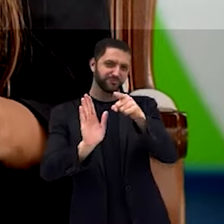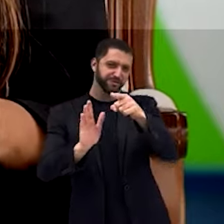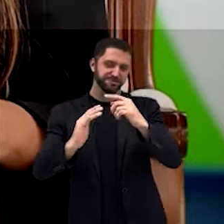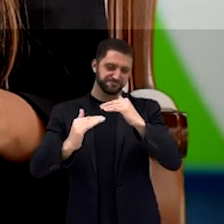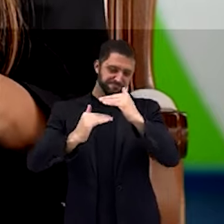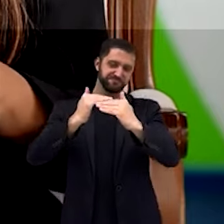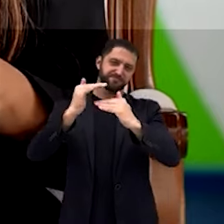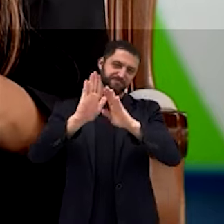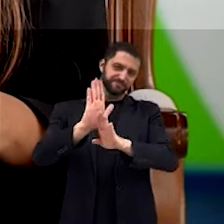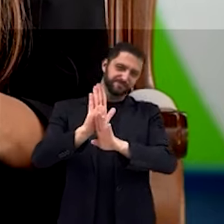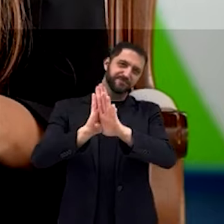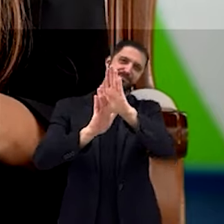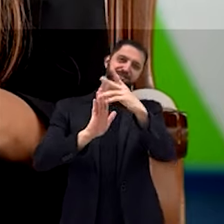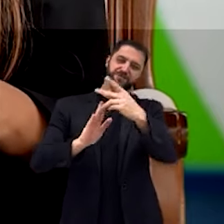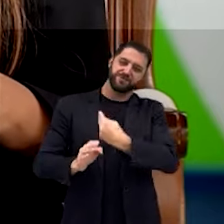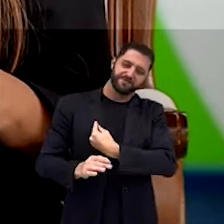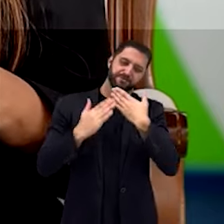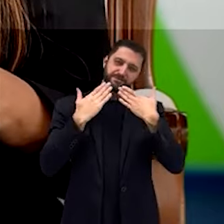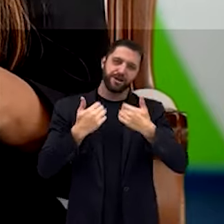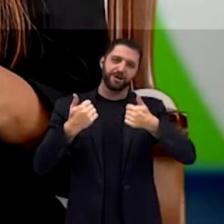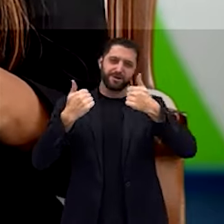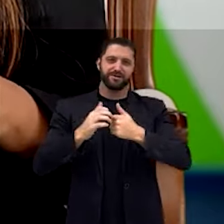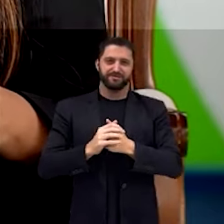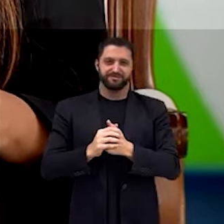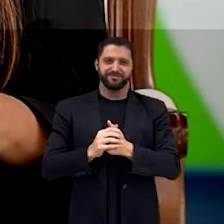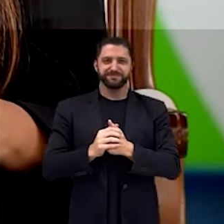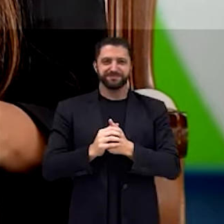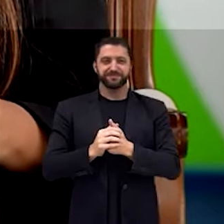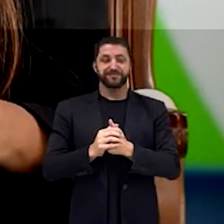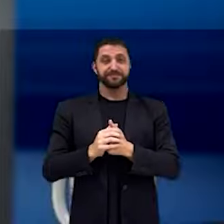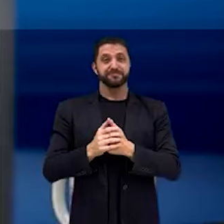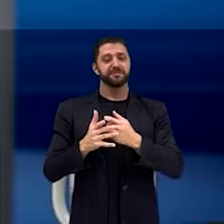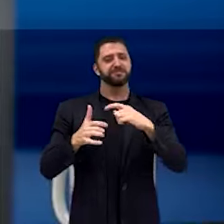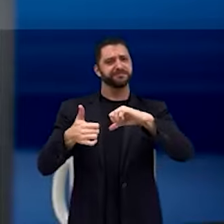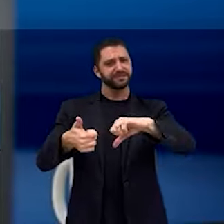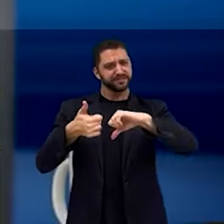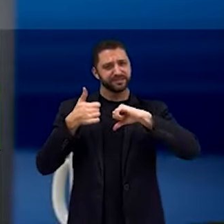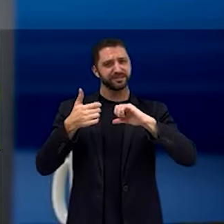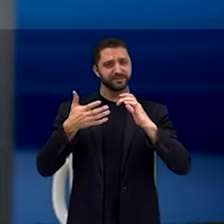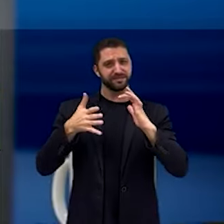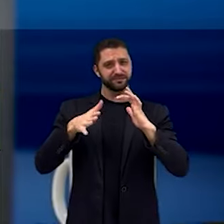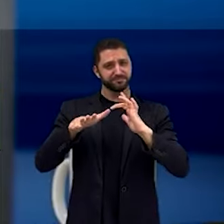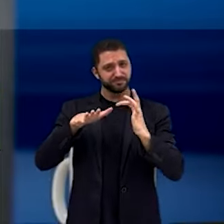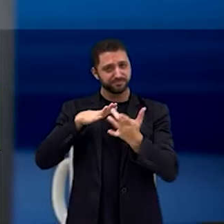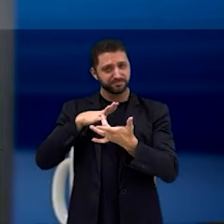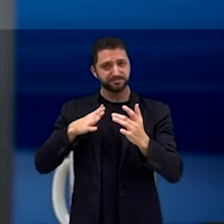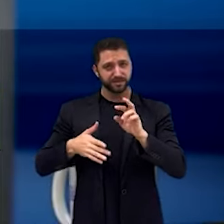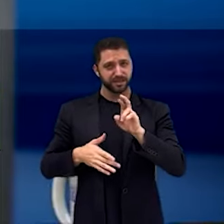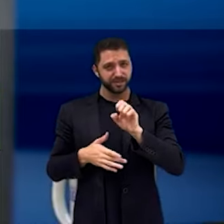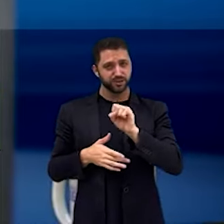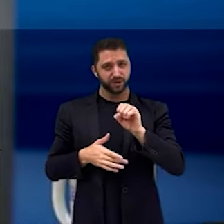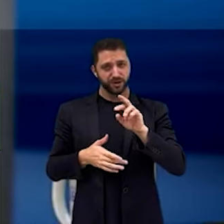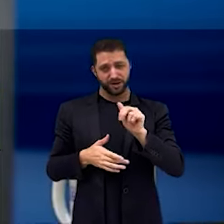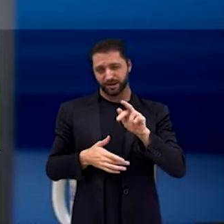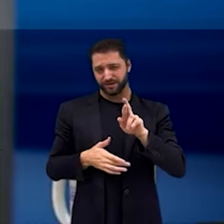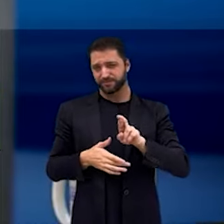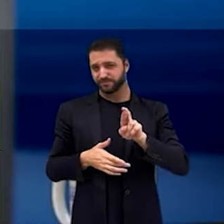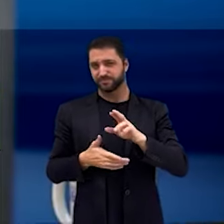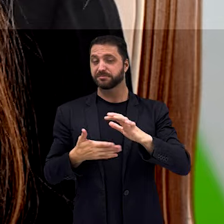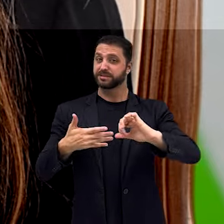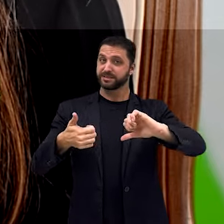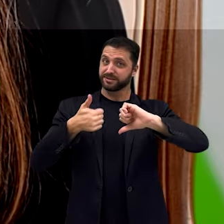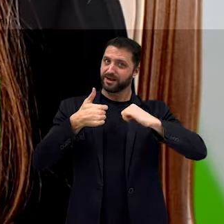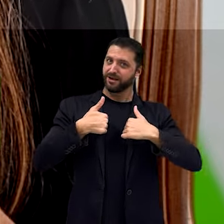contribua aí para o seu crescimento, para a transformação da sua vida, viu? Quero te convidar para seguir o programa Ressoar, me seguir